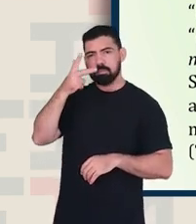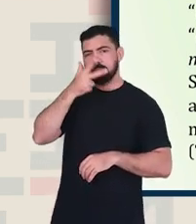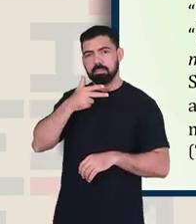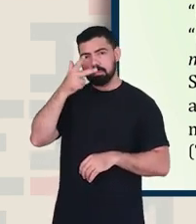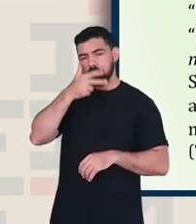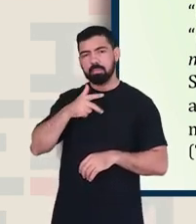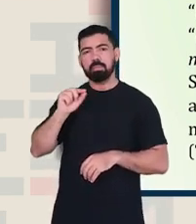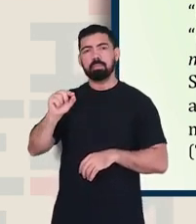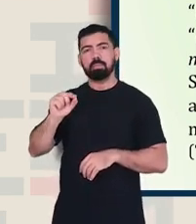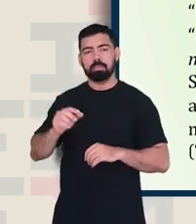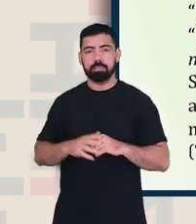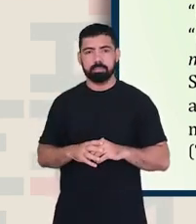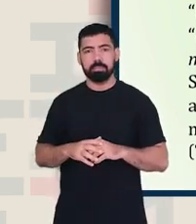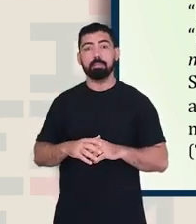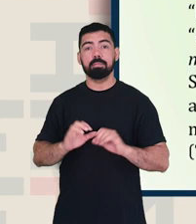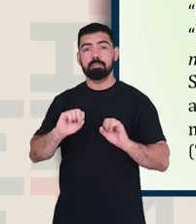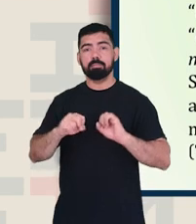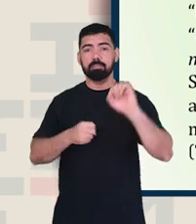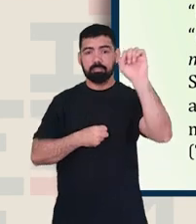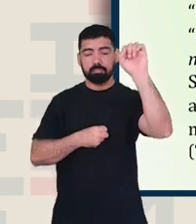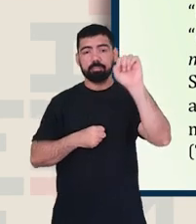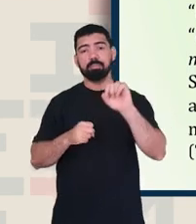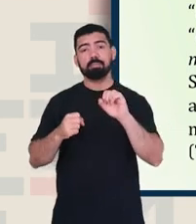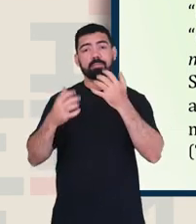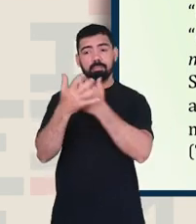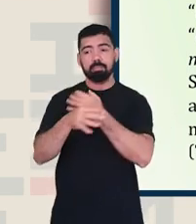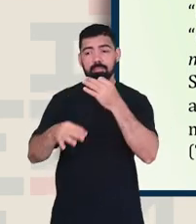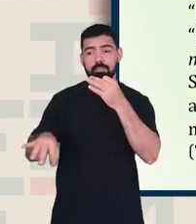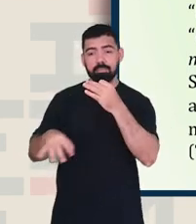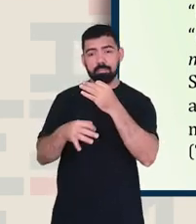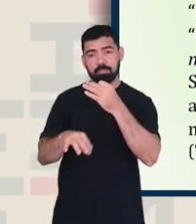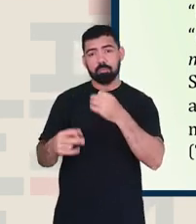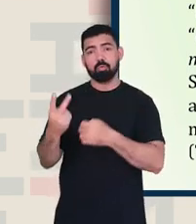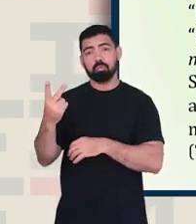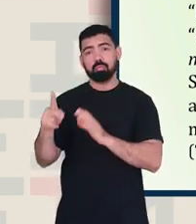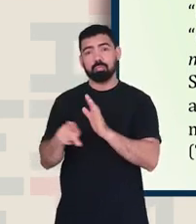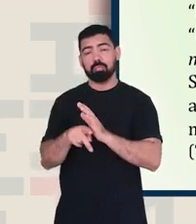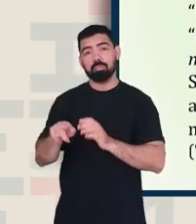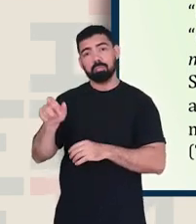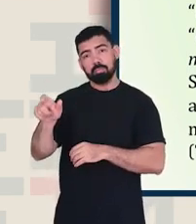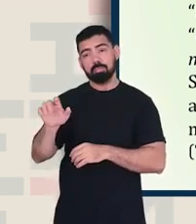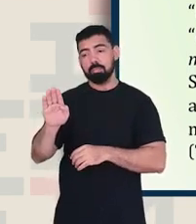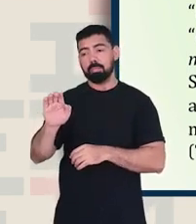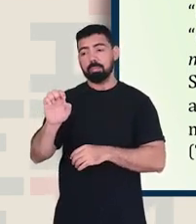a heroica ou a pastoral, que são 2 sinfonias